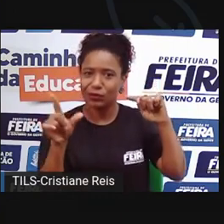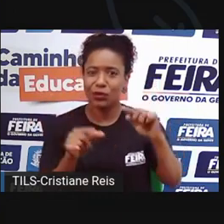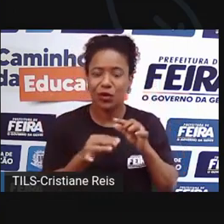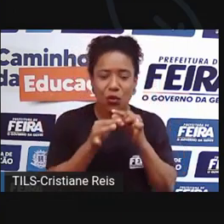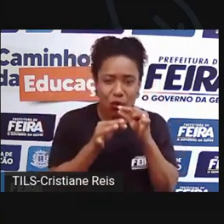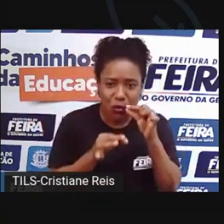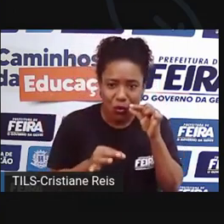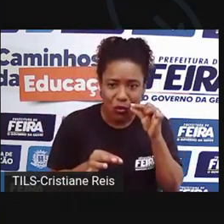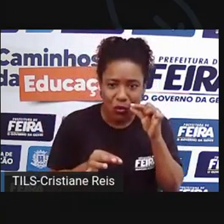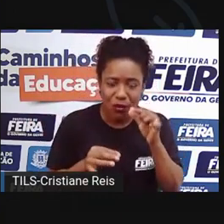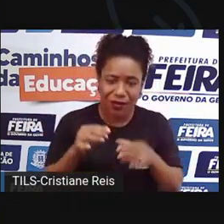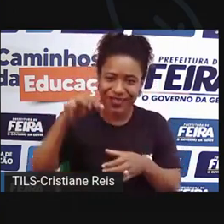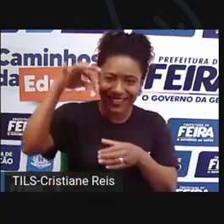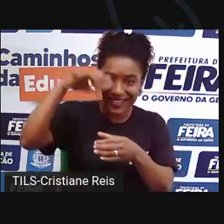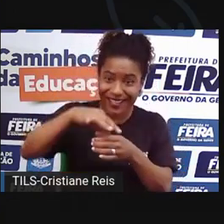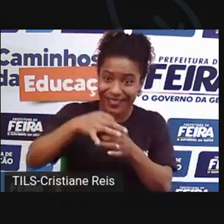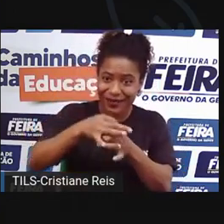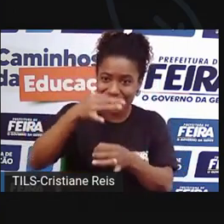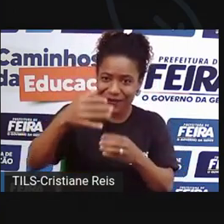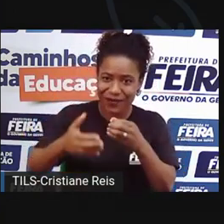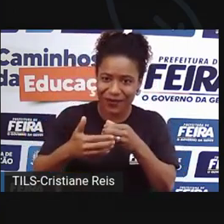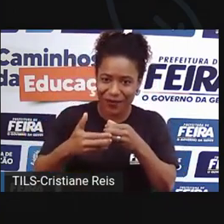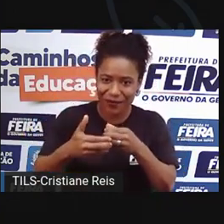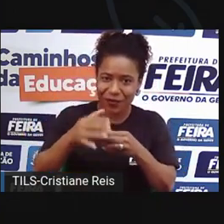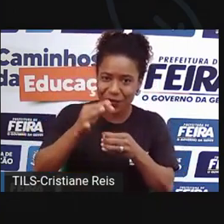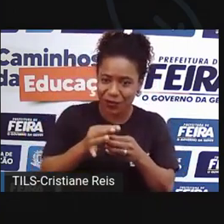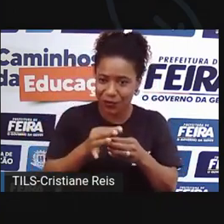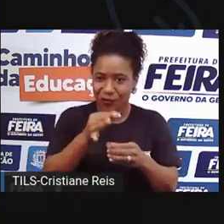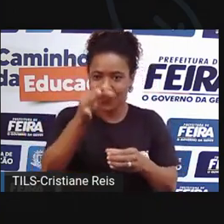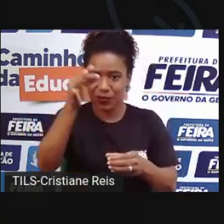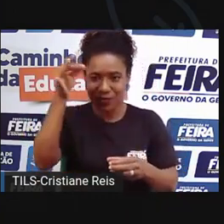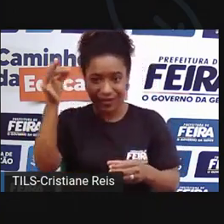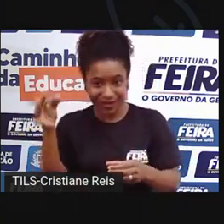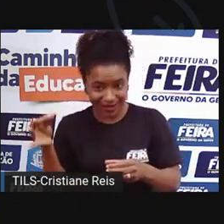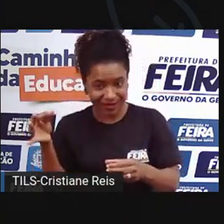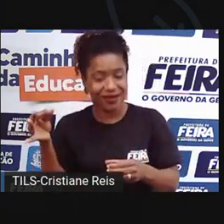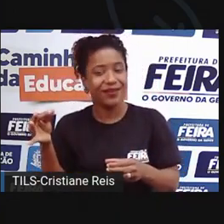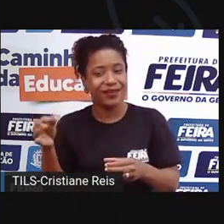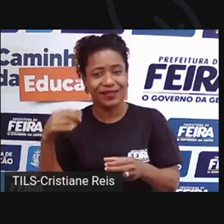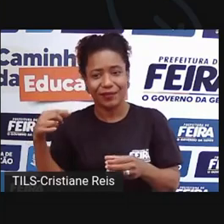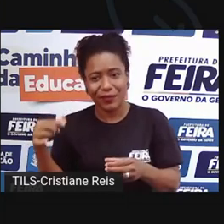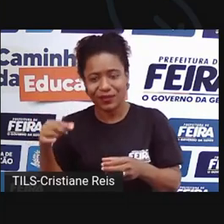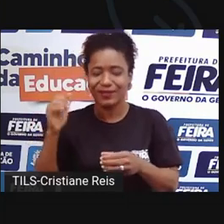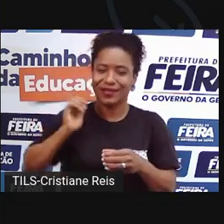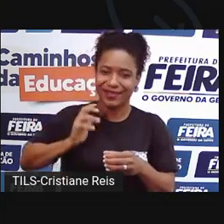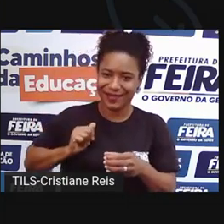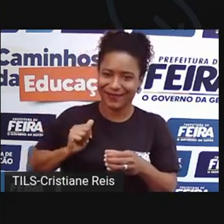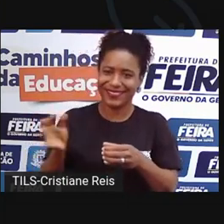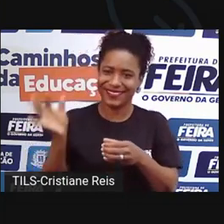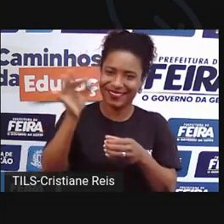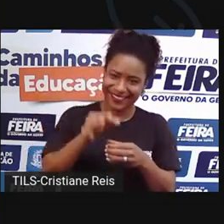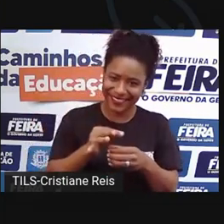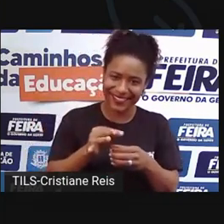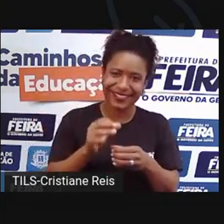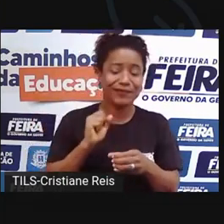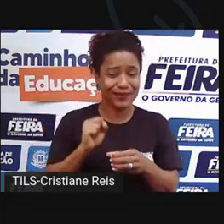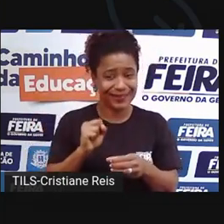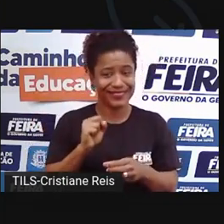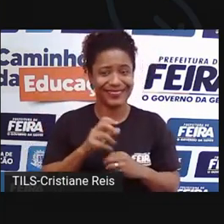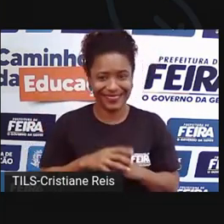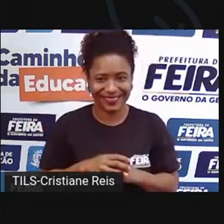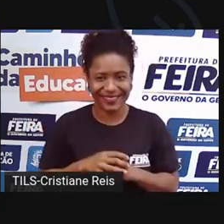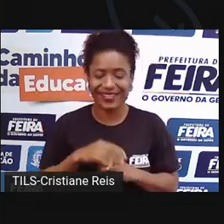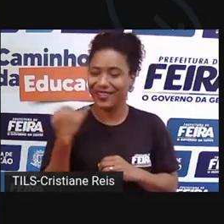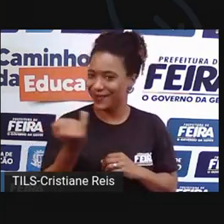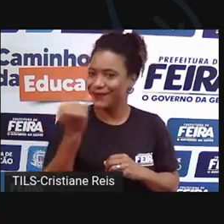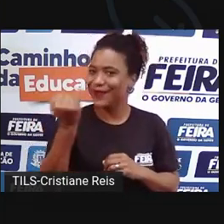algum copo que vem o canudo, você pega o emprestadinho ali, tira e depois põe no lugar. Tá bom? O